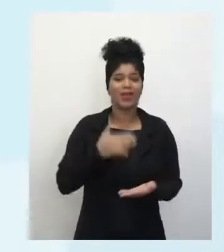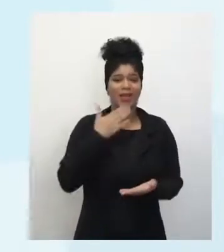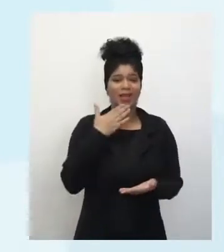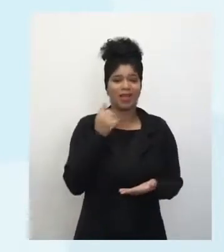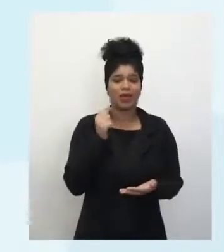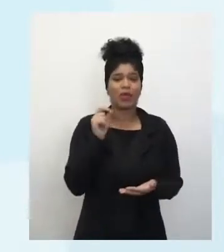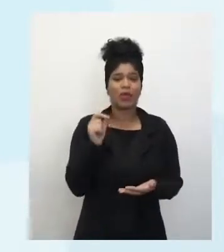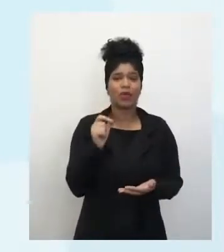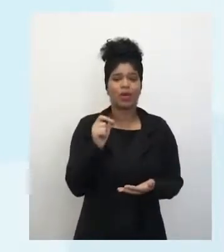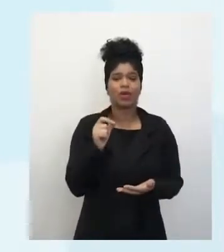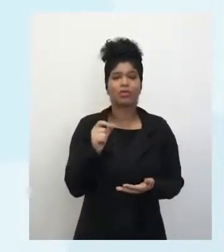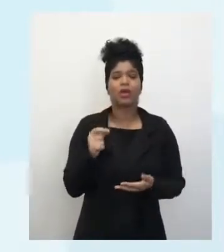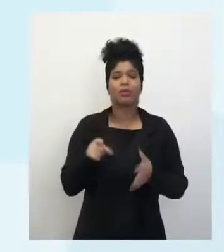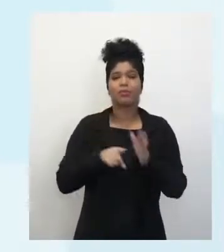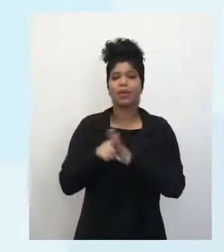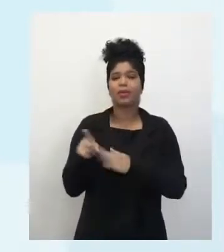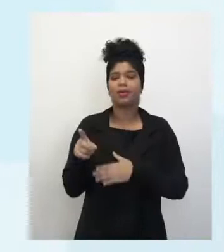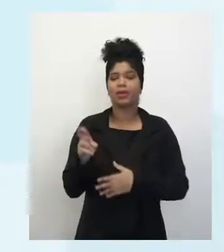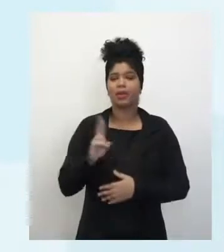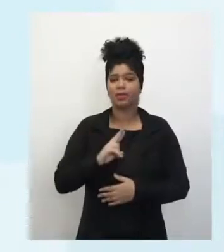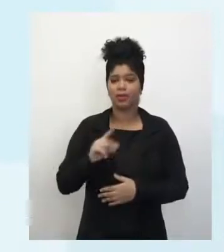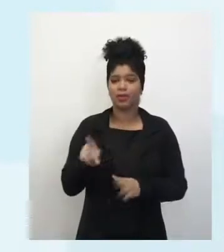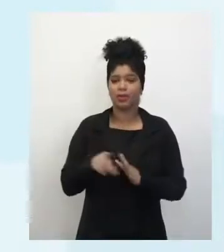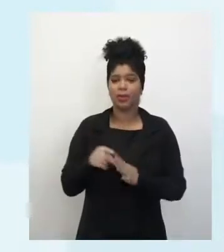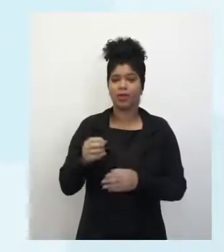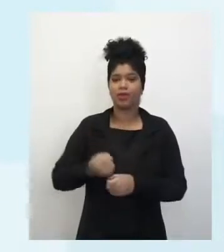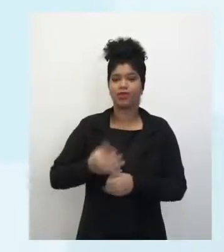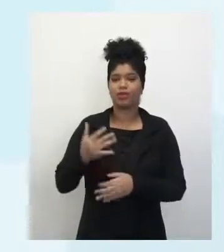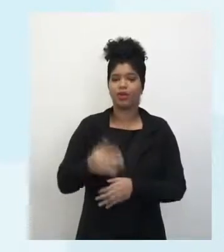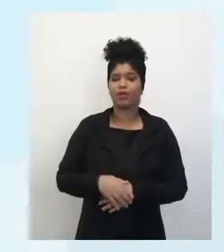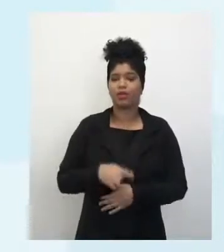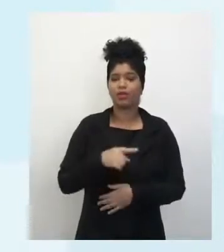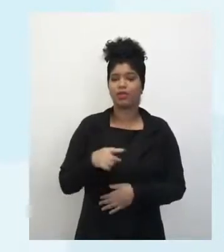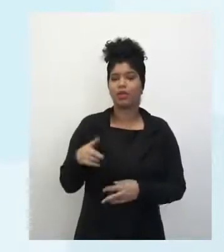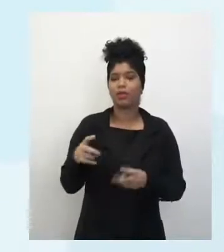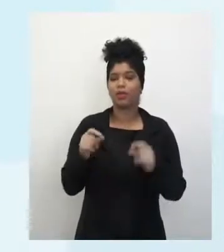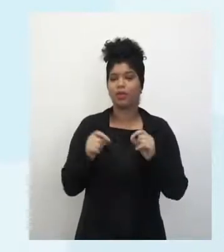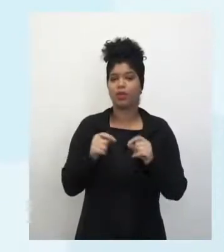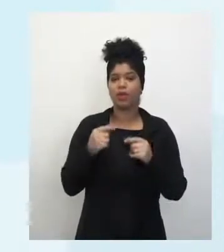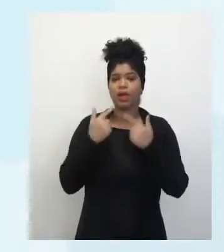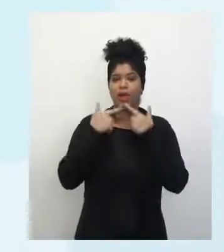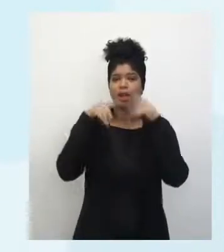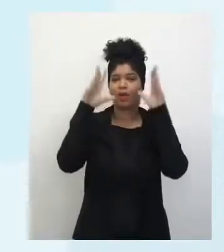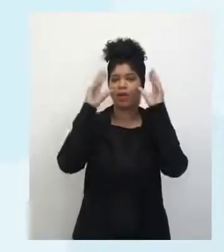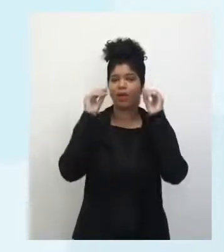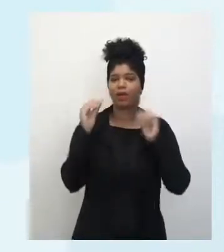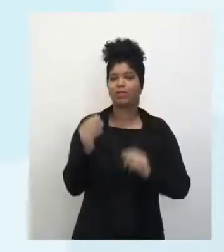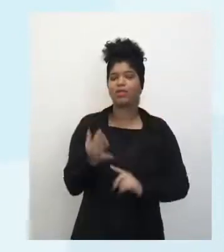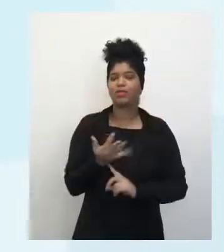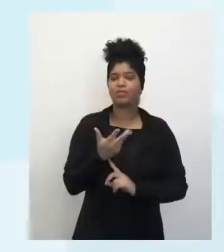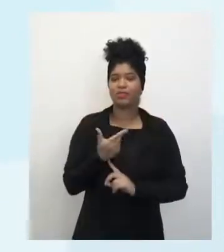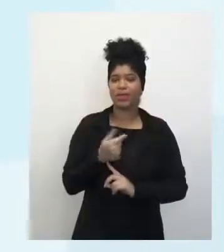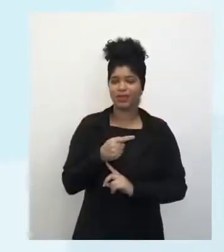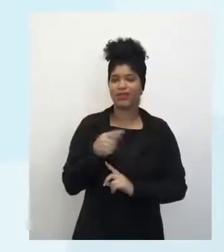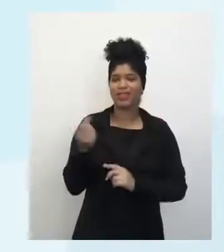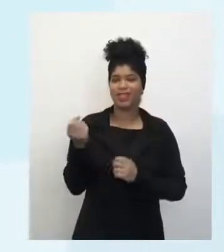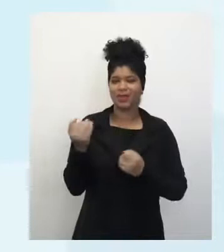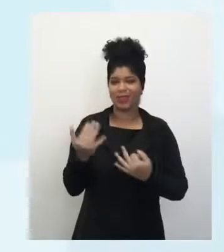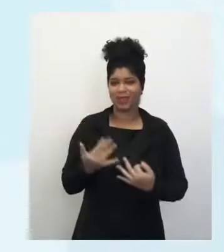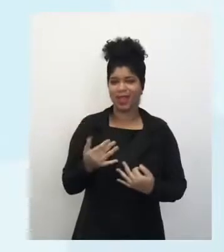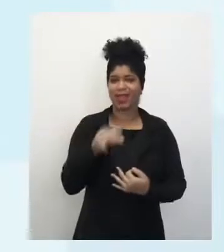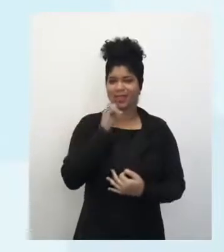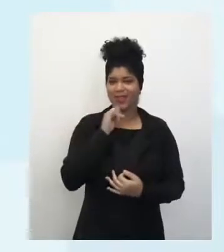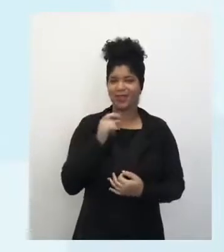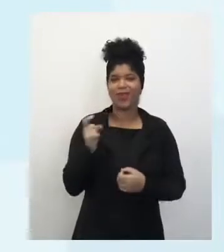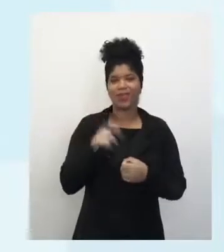a nossa primeira interação pelo chat de hoje? O que vocês entendem por linguagens artísticas? Citem um exemplo para mim. É rapidinho, a gente